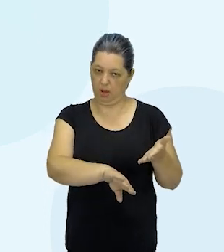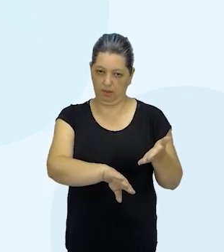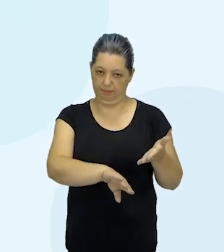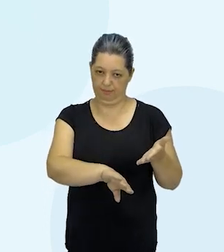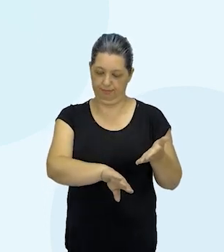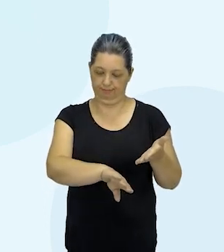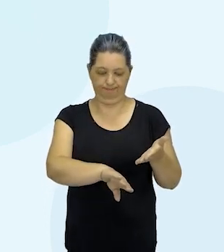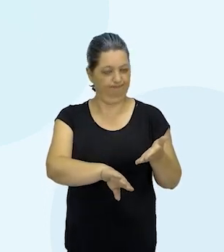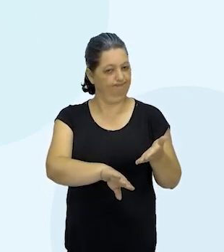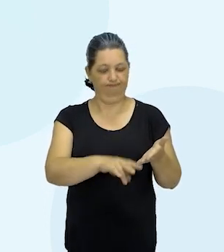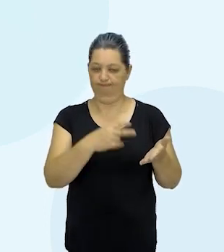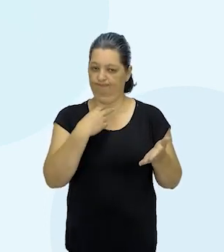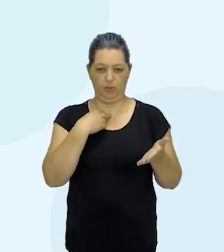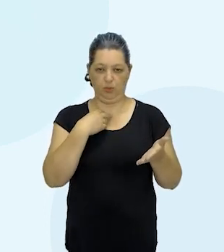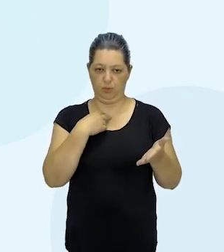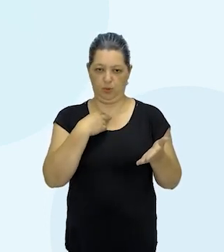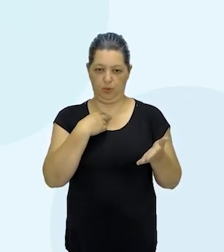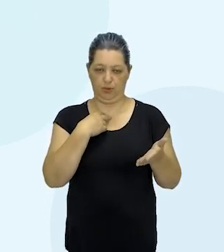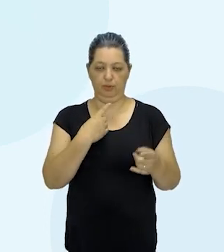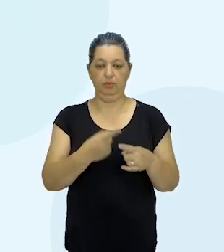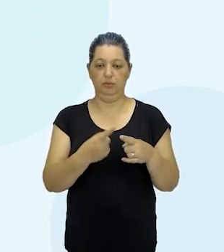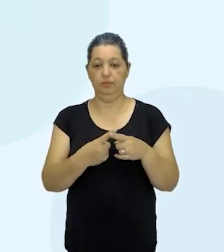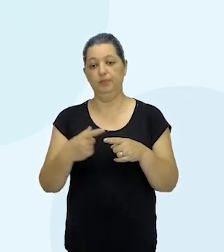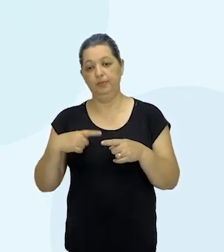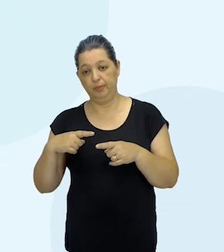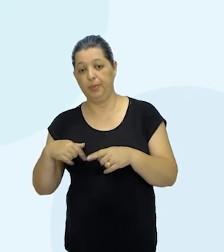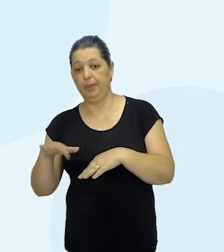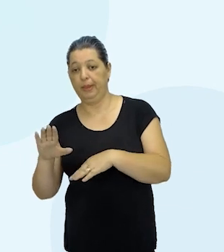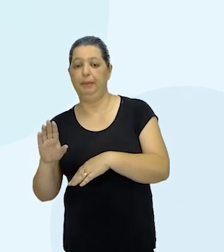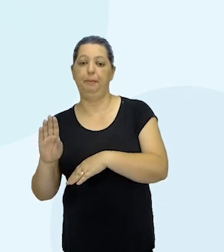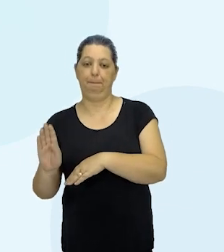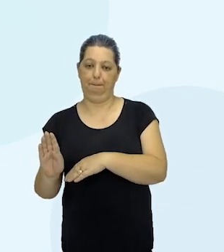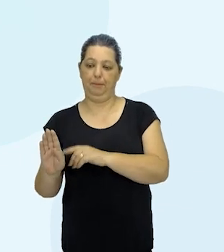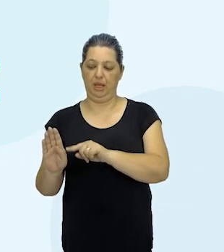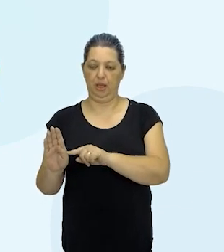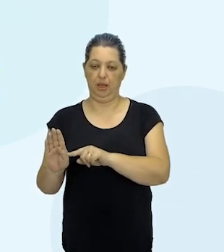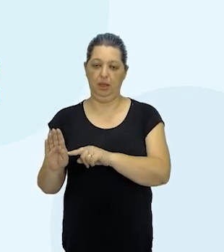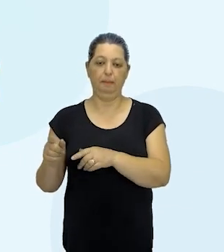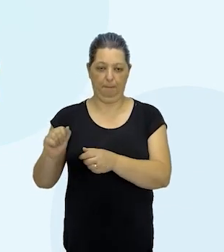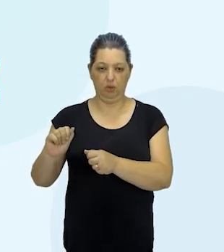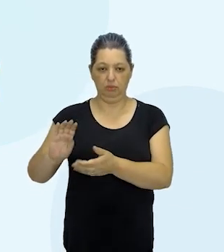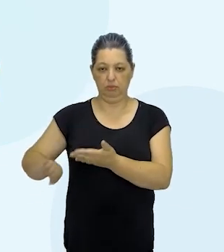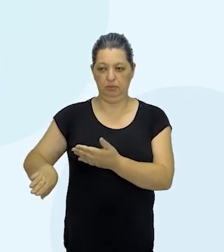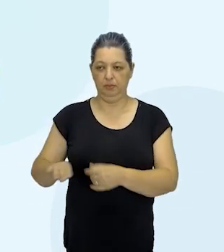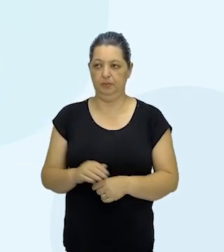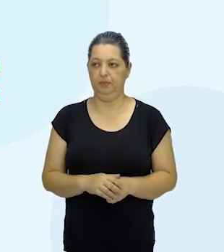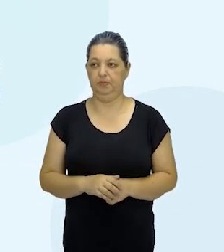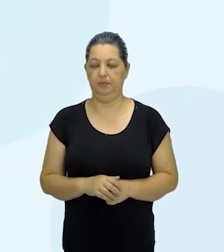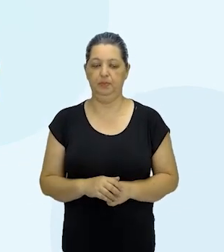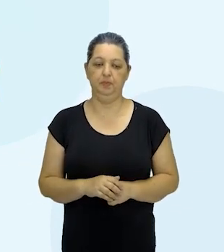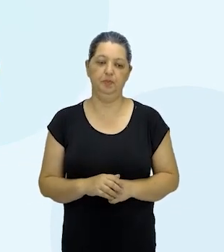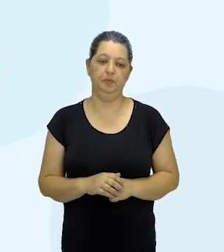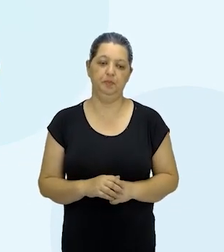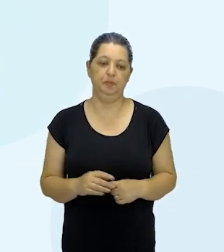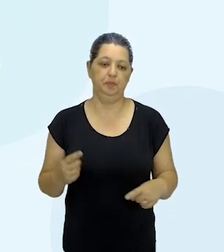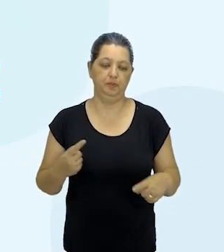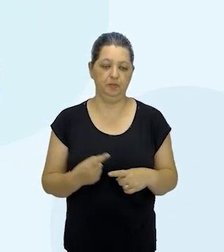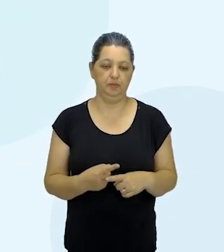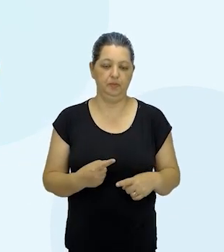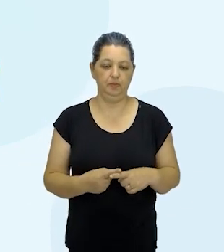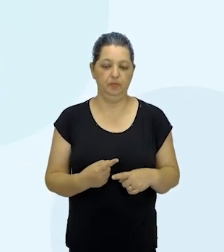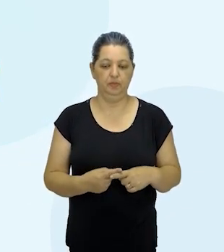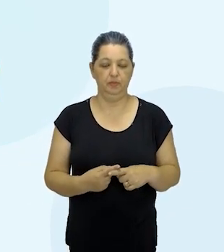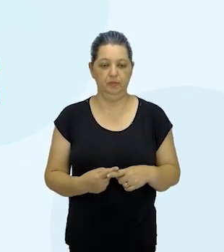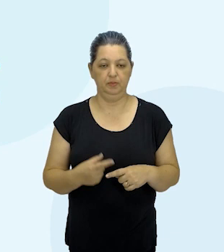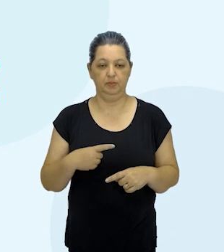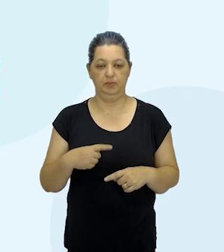ter algum elemento sem seta e não pode ter mais de uma seta por elemento. Tudo bem? Então aqui, nossa relação de A para B, que é y igual